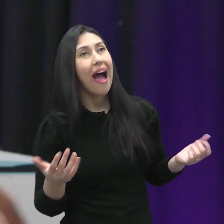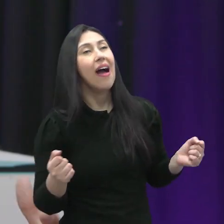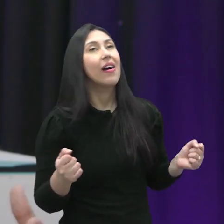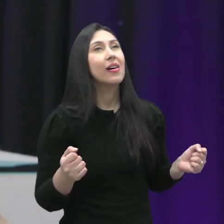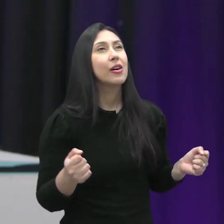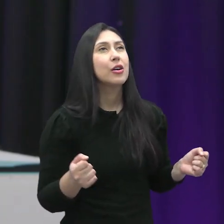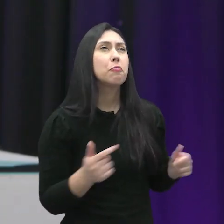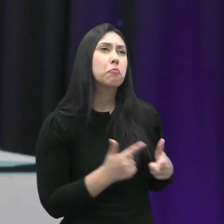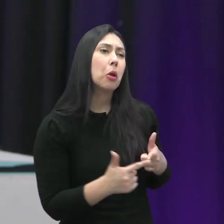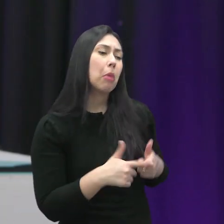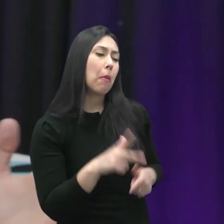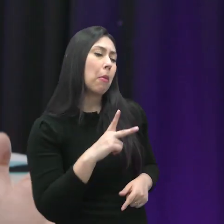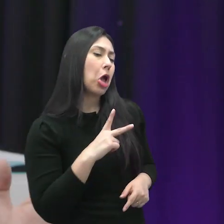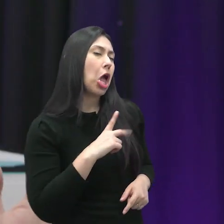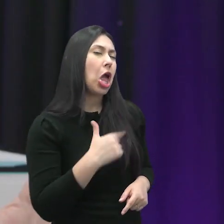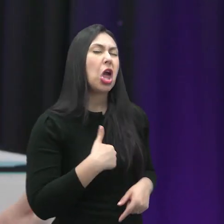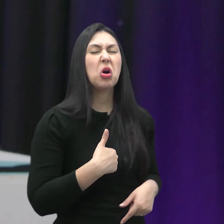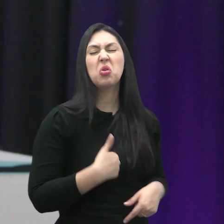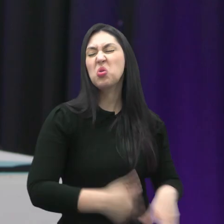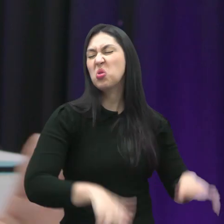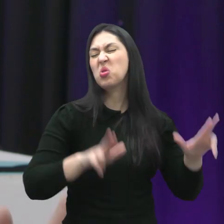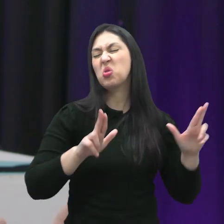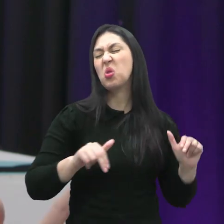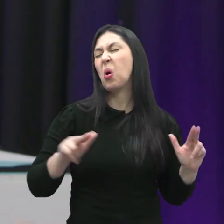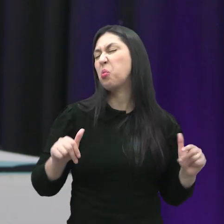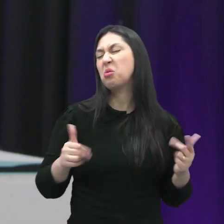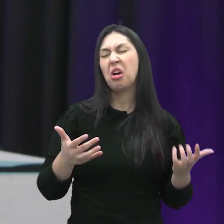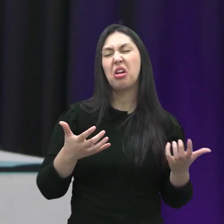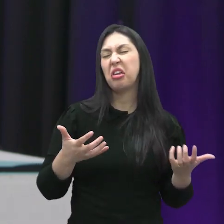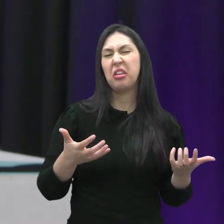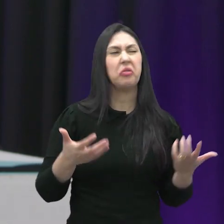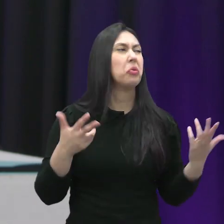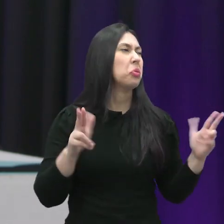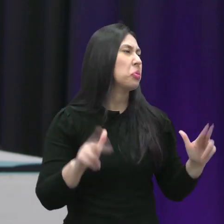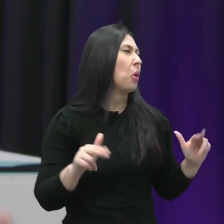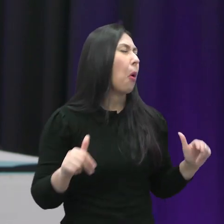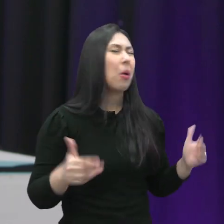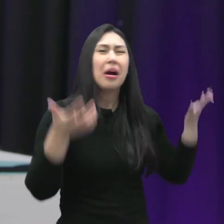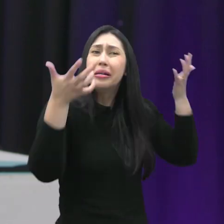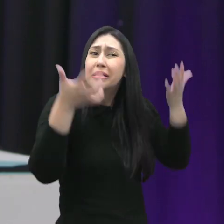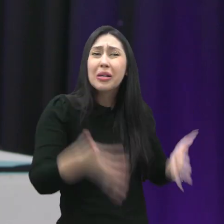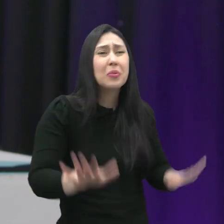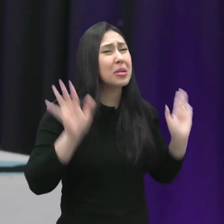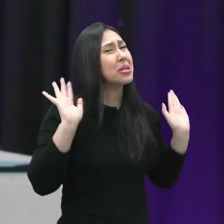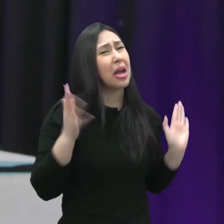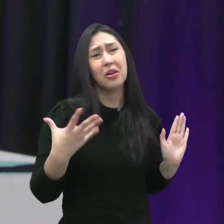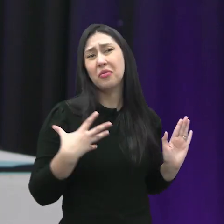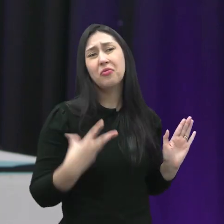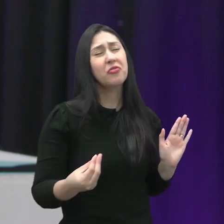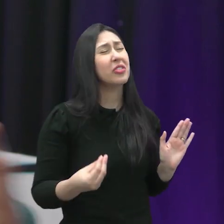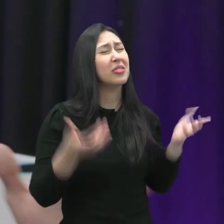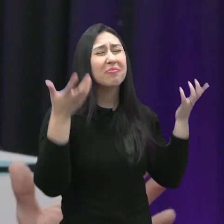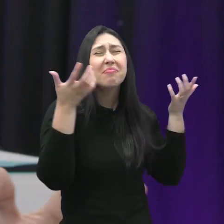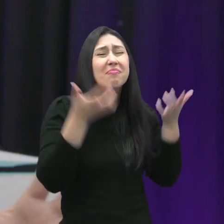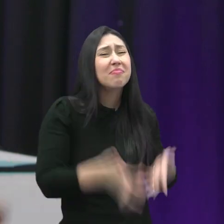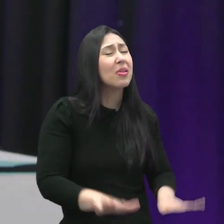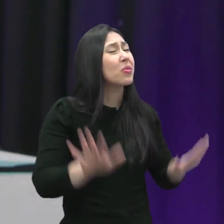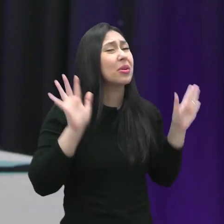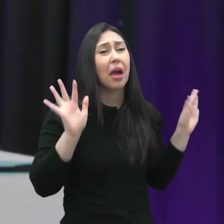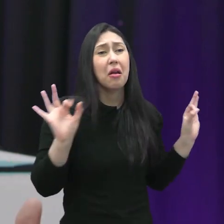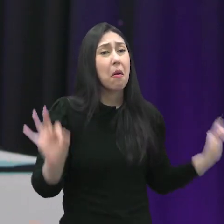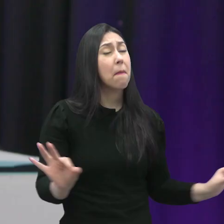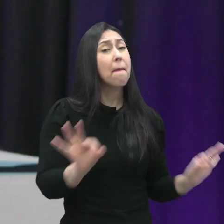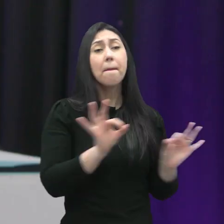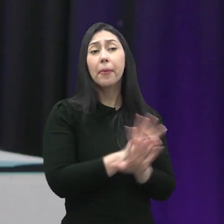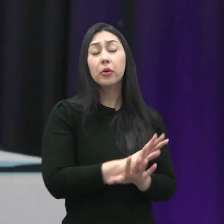uma questão pessoal, nunca quis ser pai, não quero ser pai, pretendo não ser pai no futuro. É uma coisa que eu não pensei